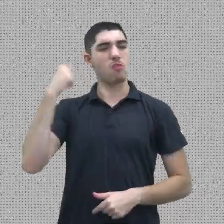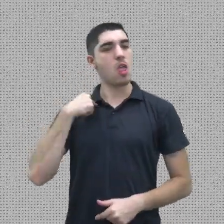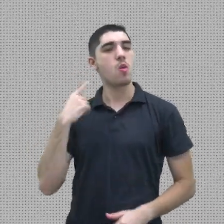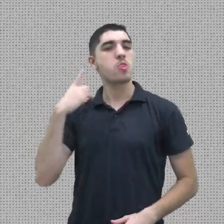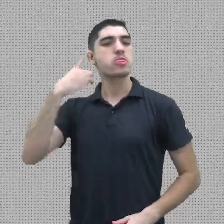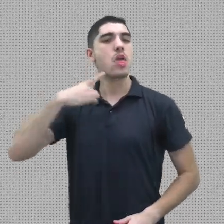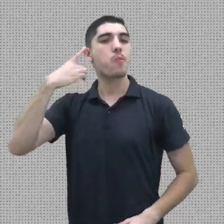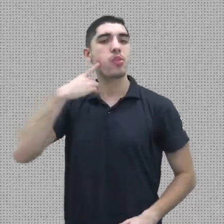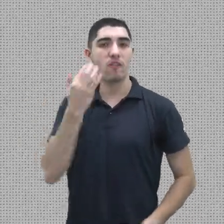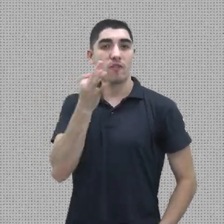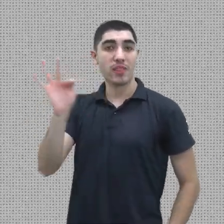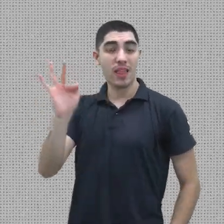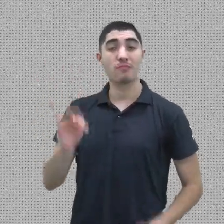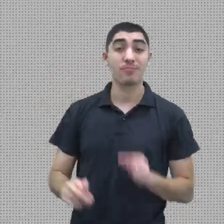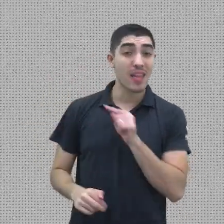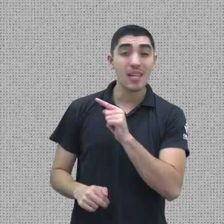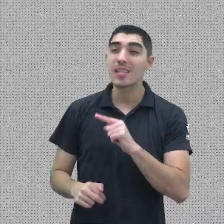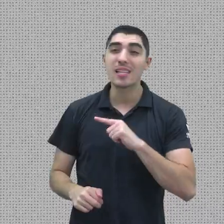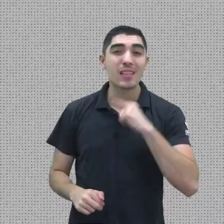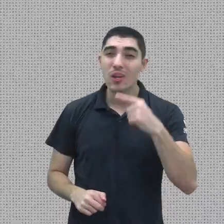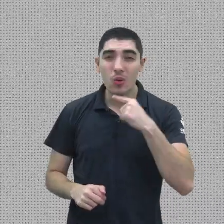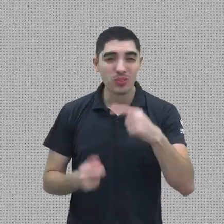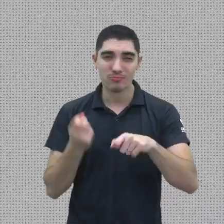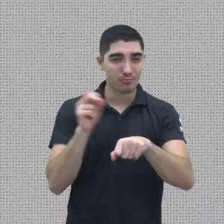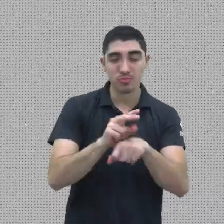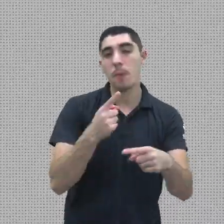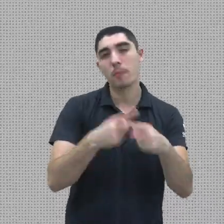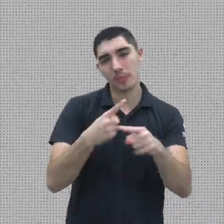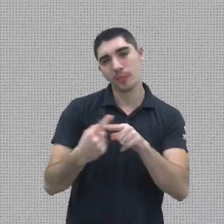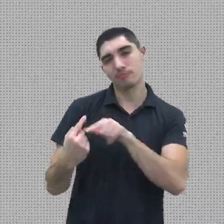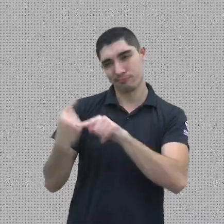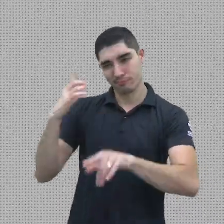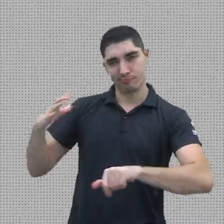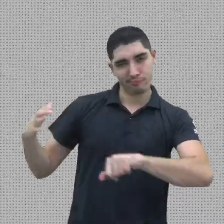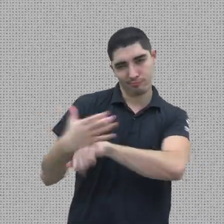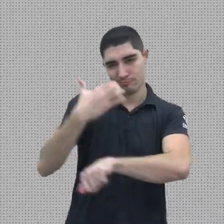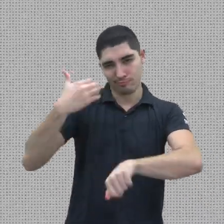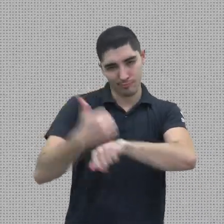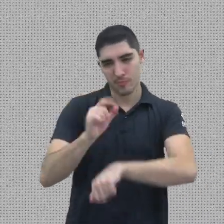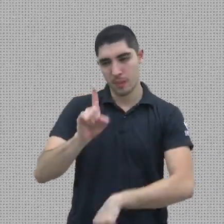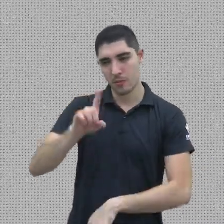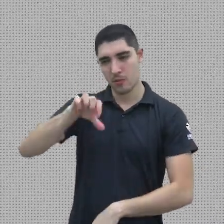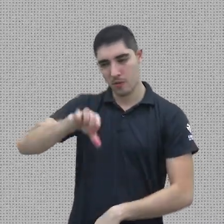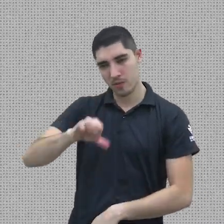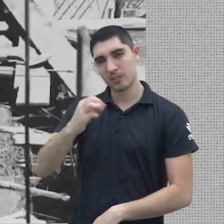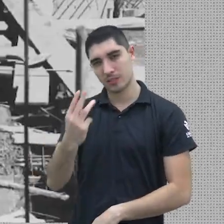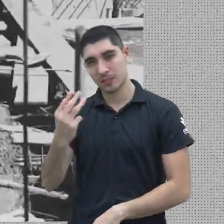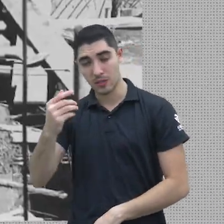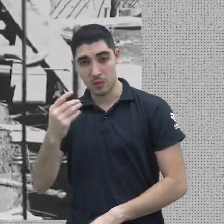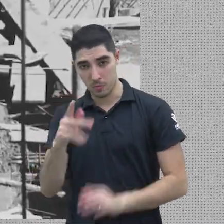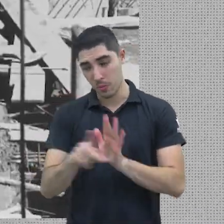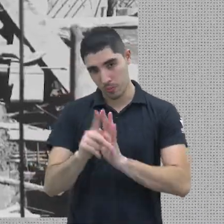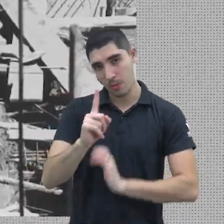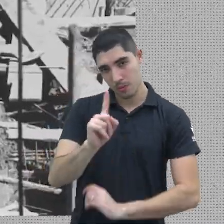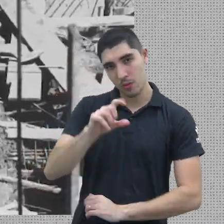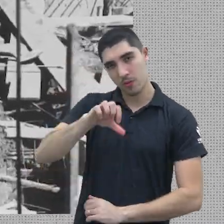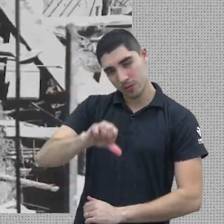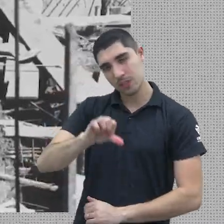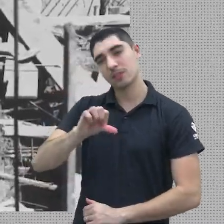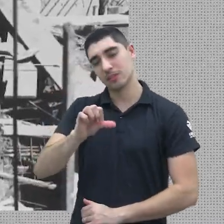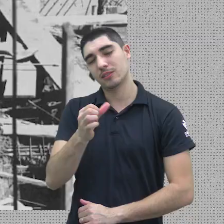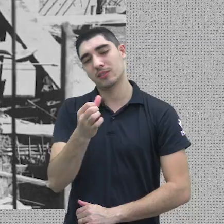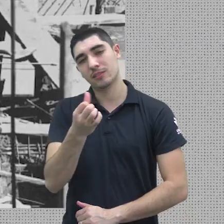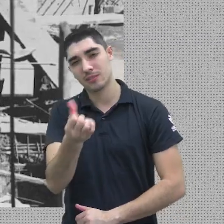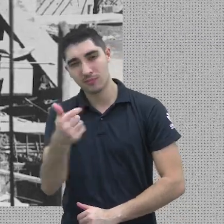logo depois se elegeu deputado federal. Não pôde cumprir o mandato por conta do golpe de 1937, mas 3 anos depois,